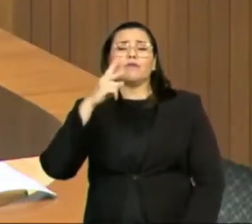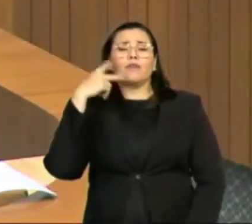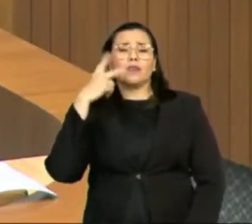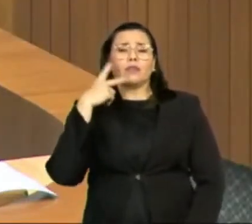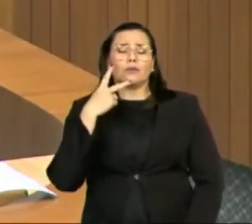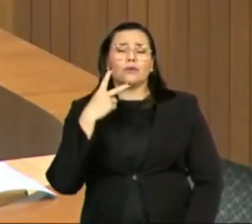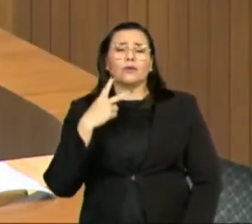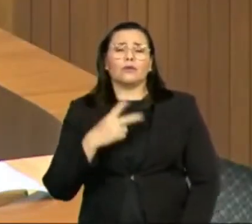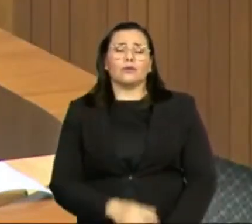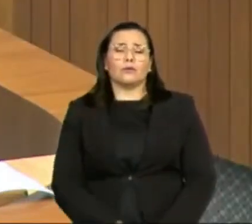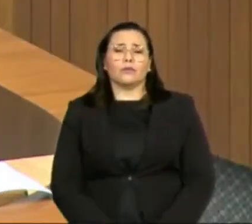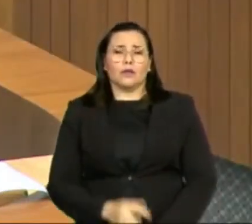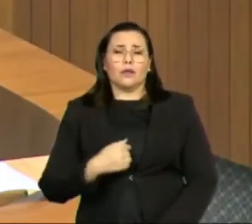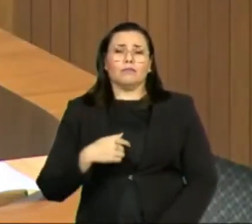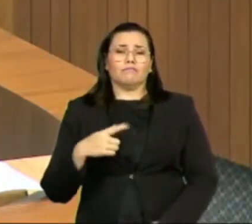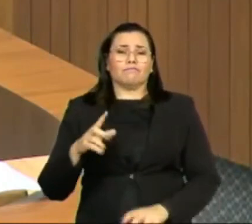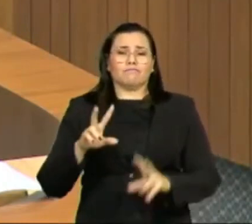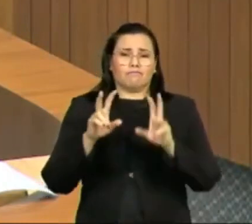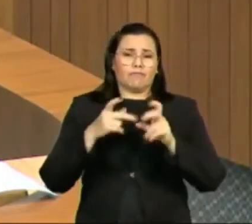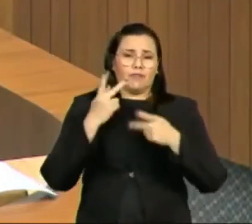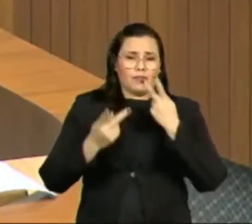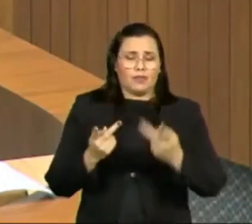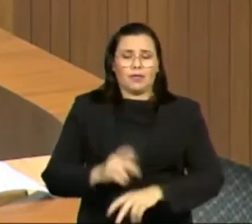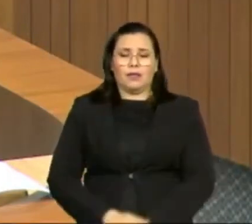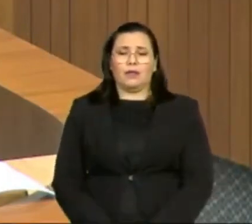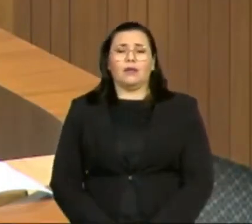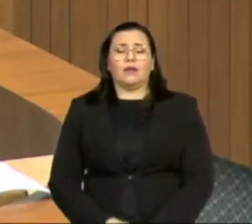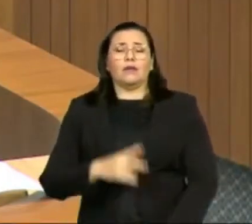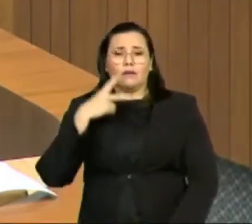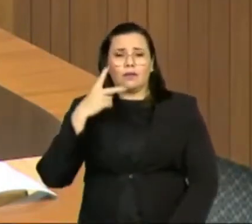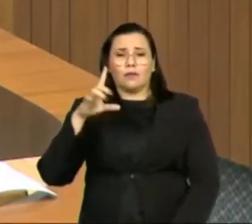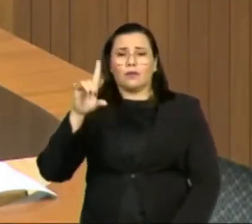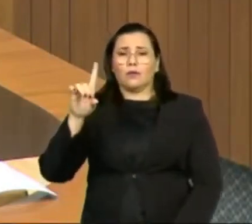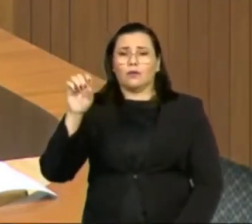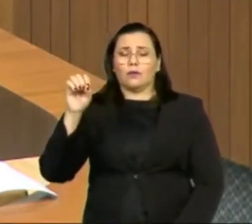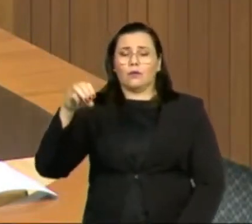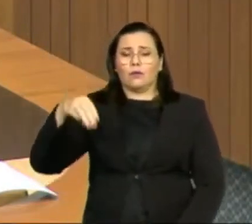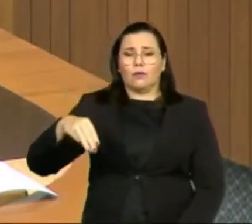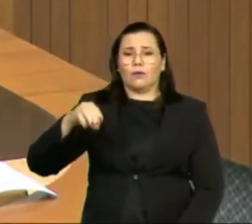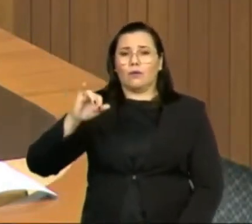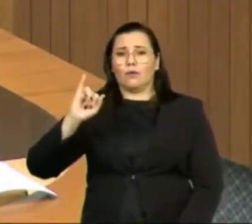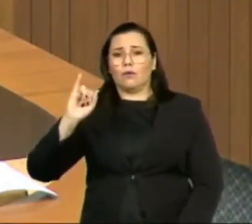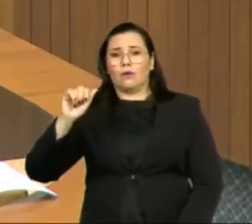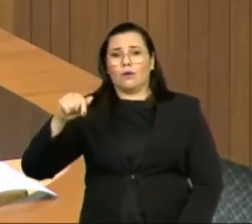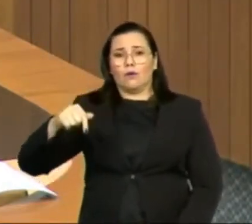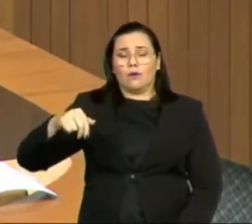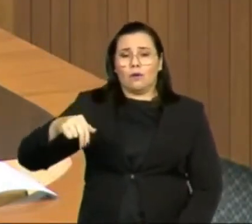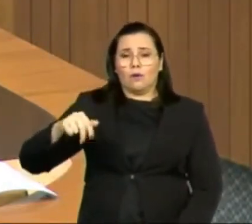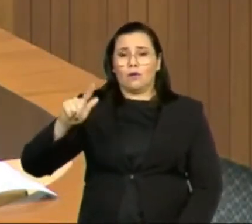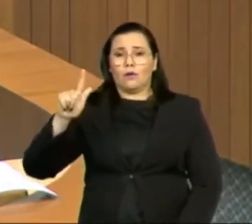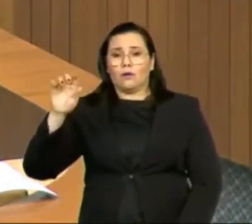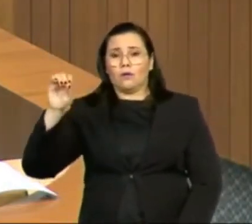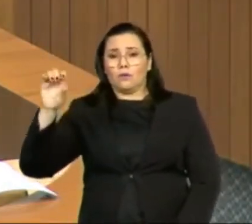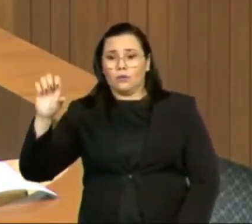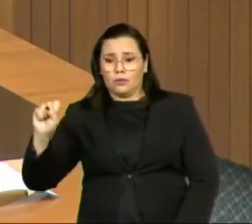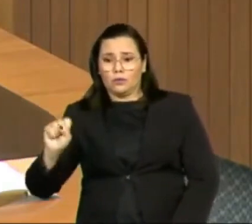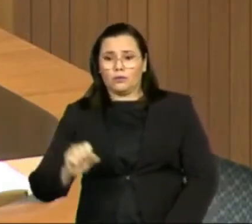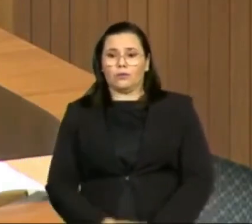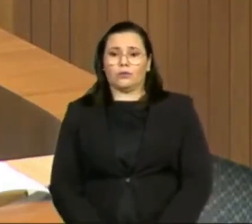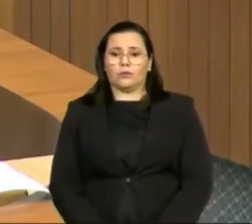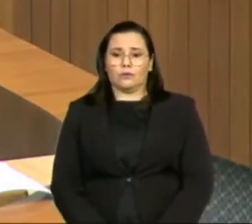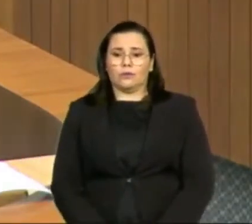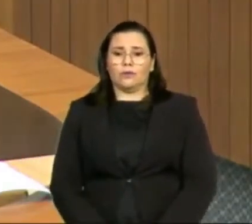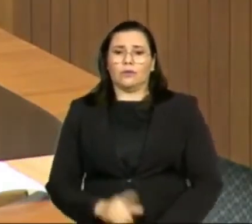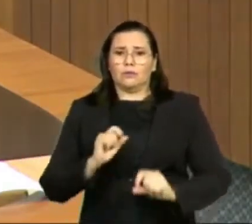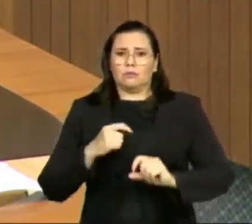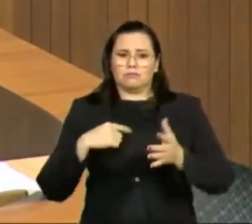vou ler alguns trechos rapidamente aqui, e que ontem eu já recebi material mostrando que ele pagava também por sexo com homens, com promessa